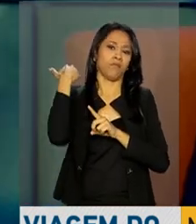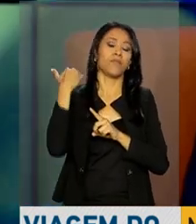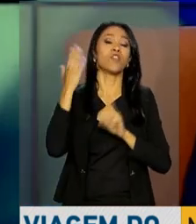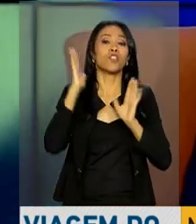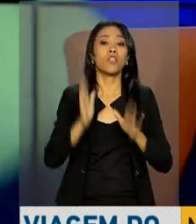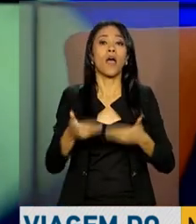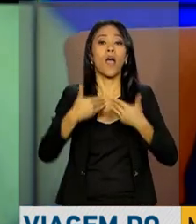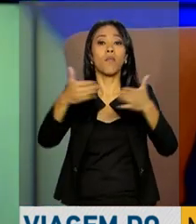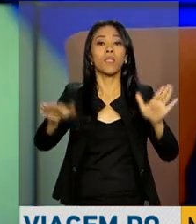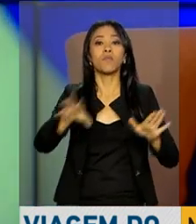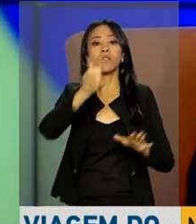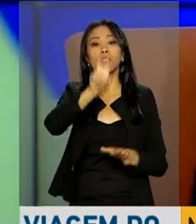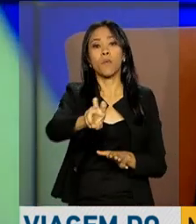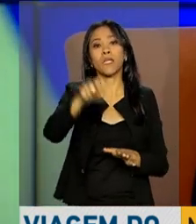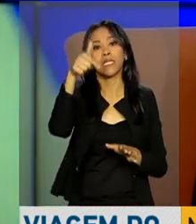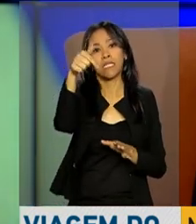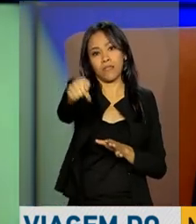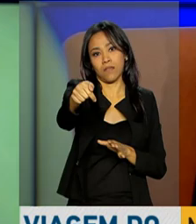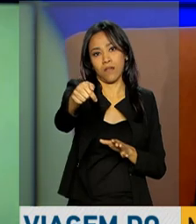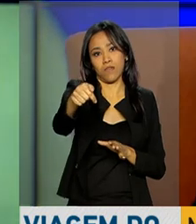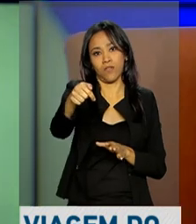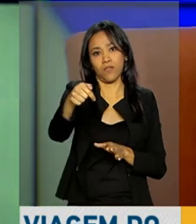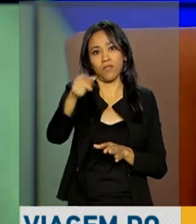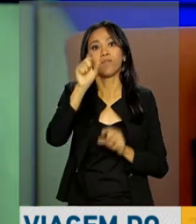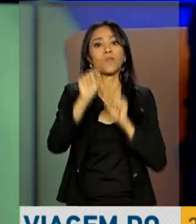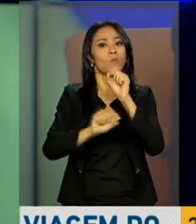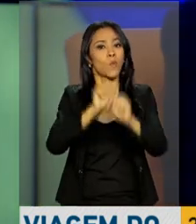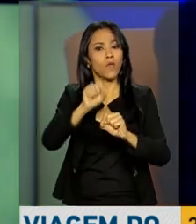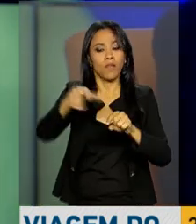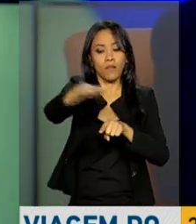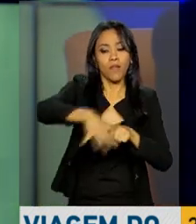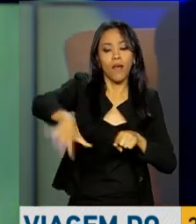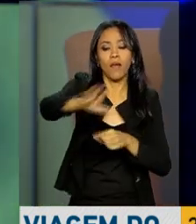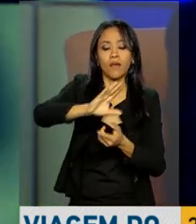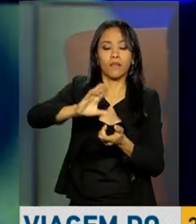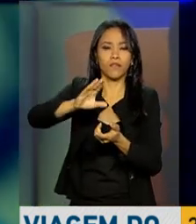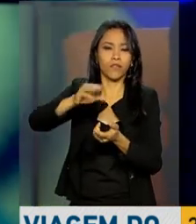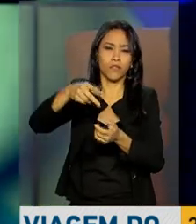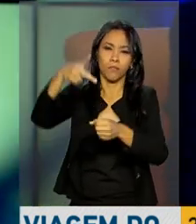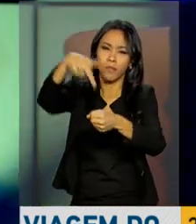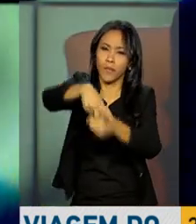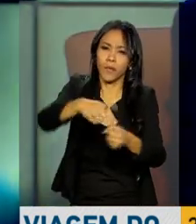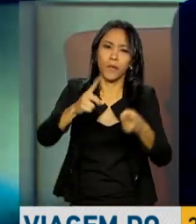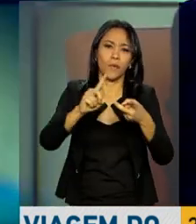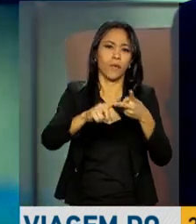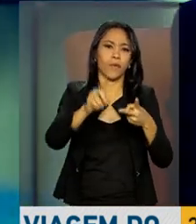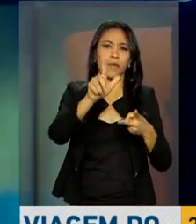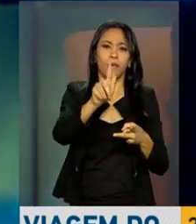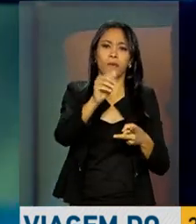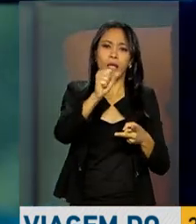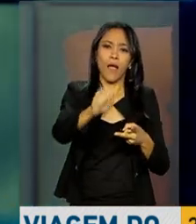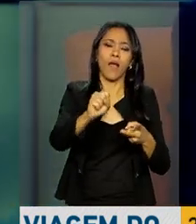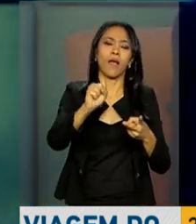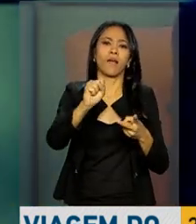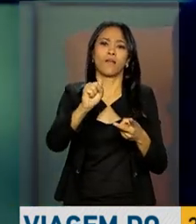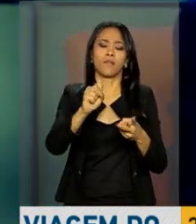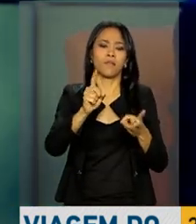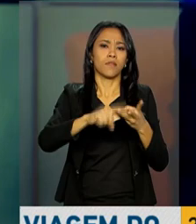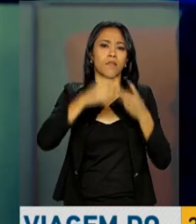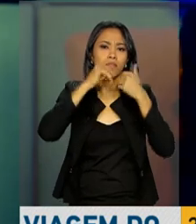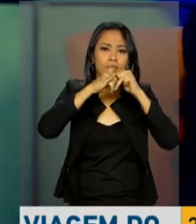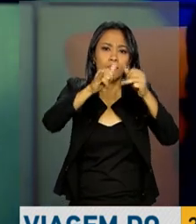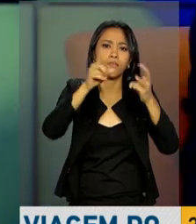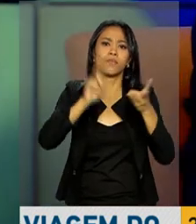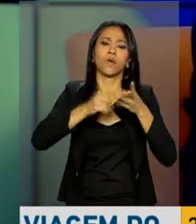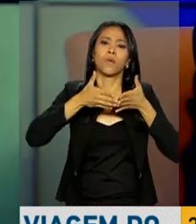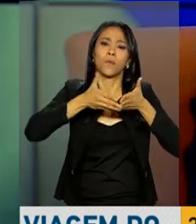mais 57 empreendimentos na área de petróleo, gás, energia elétrica,